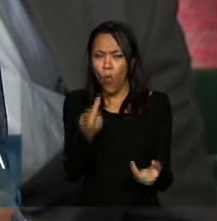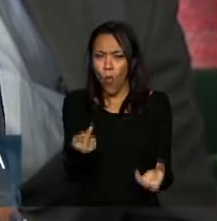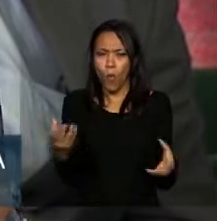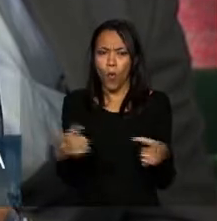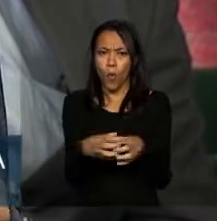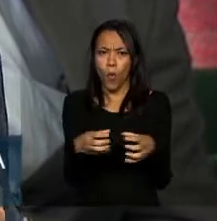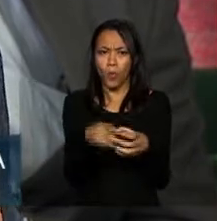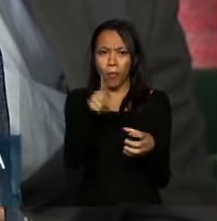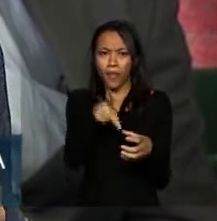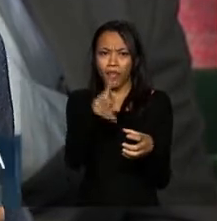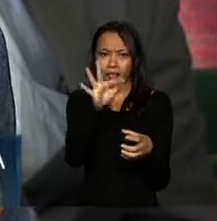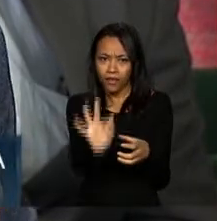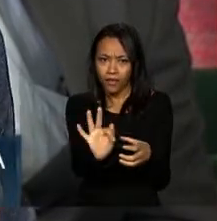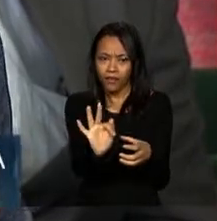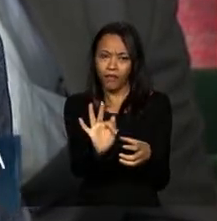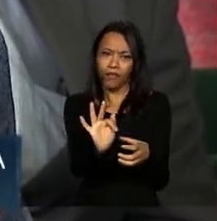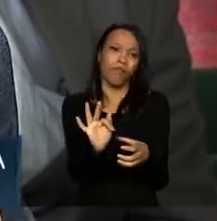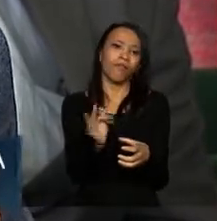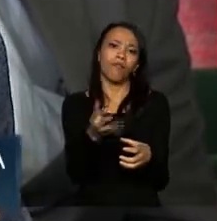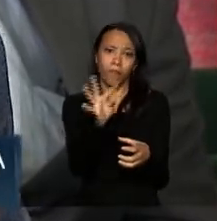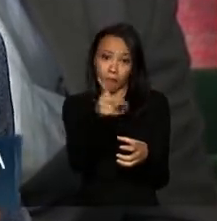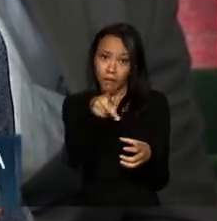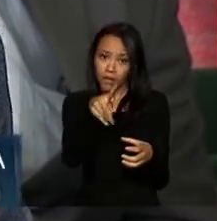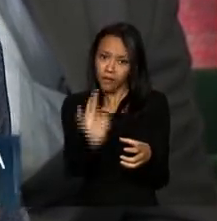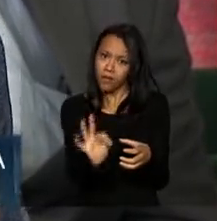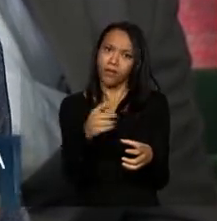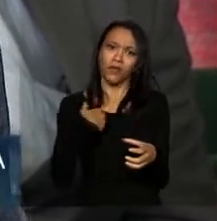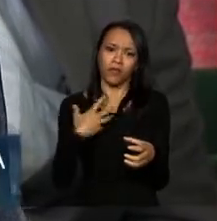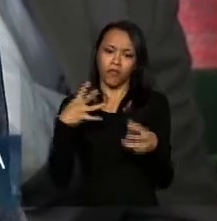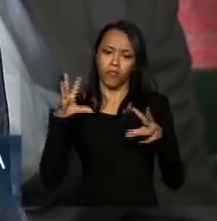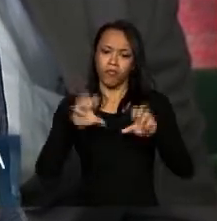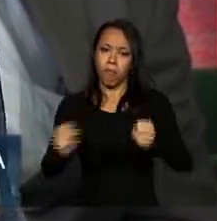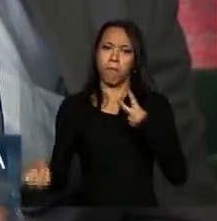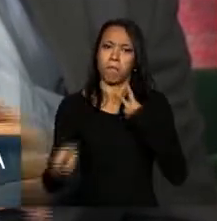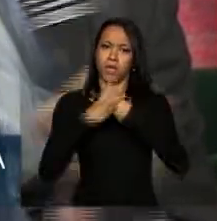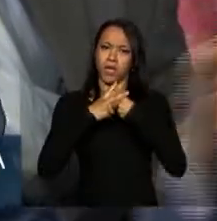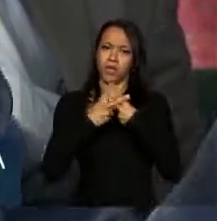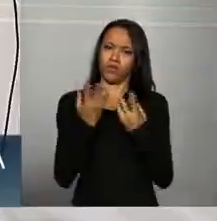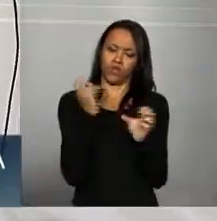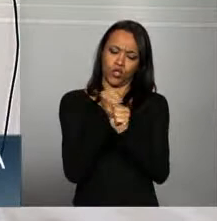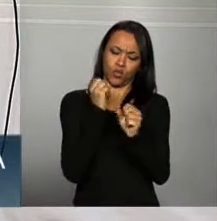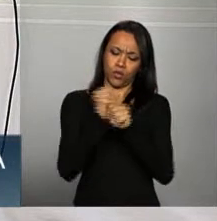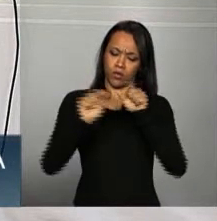ao qual o senhor é afiliado, ser preso. Isso não constrange o governo, ministro?